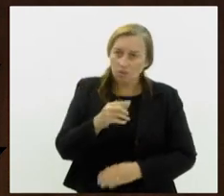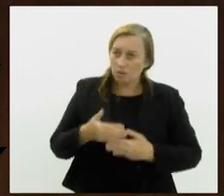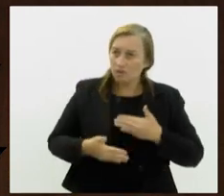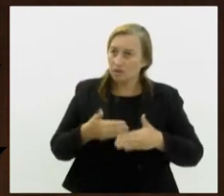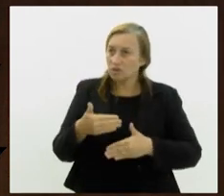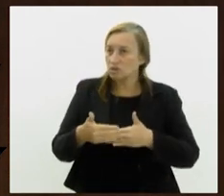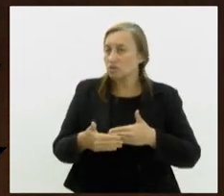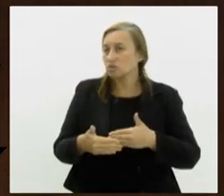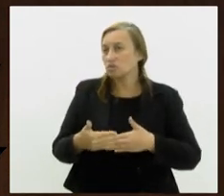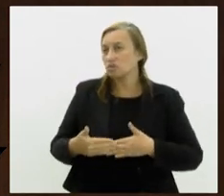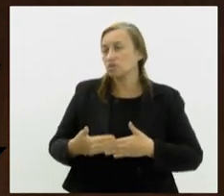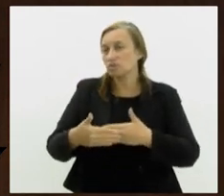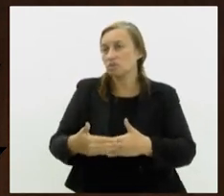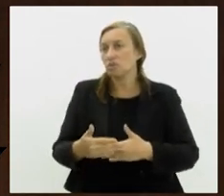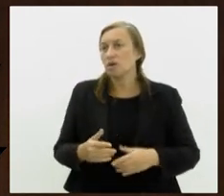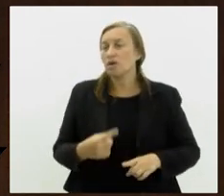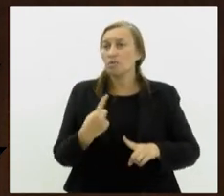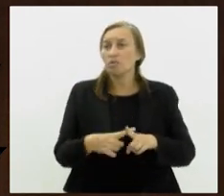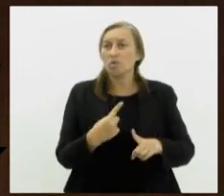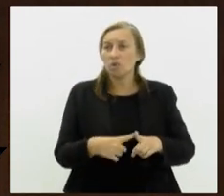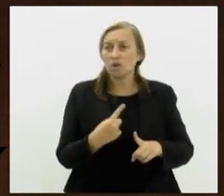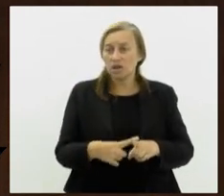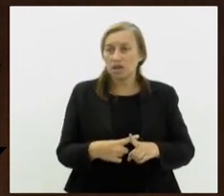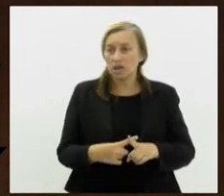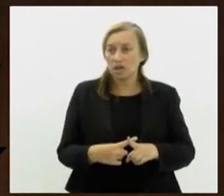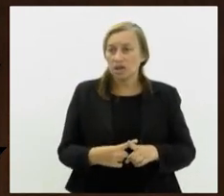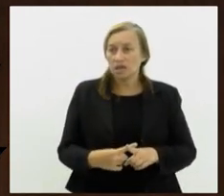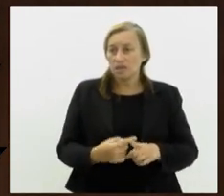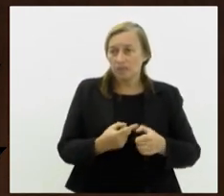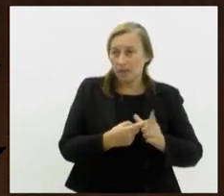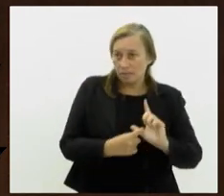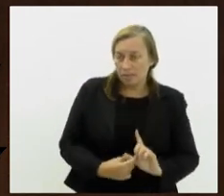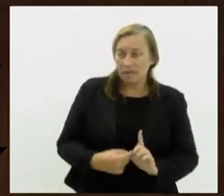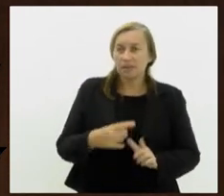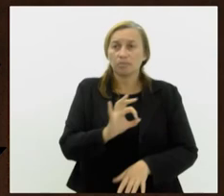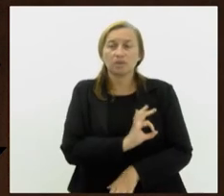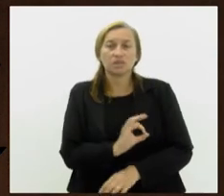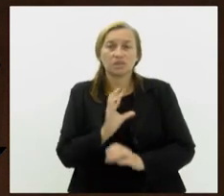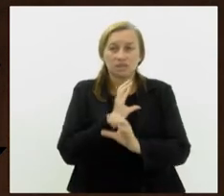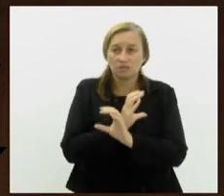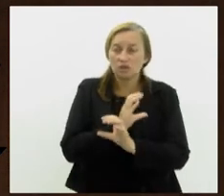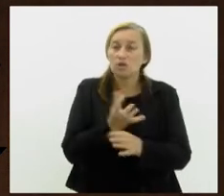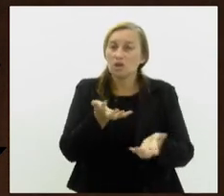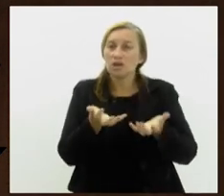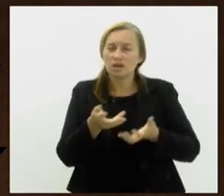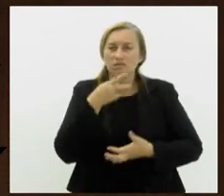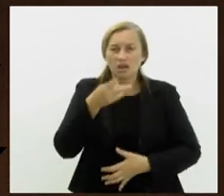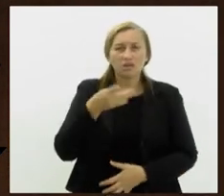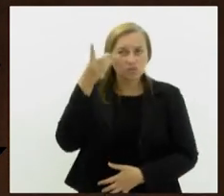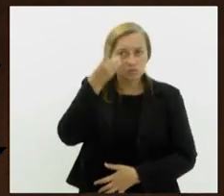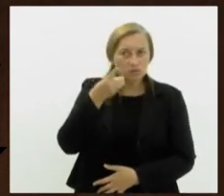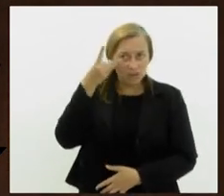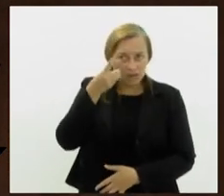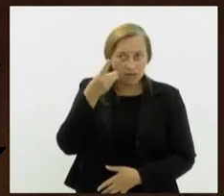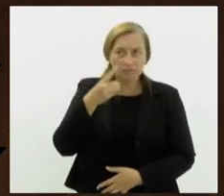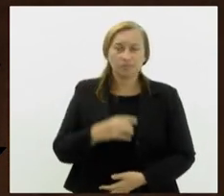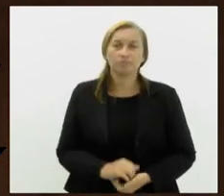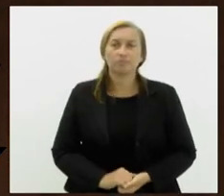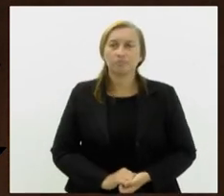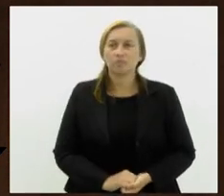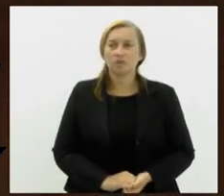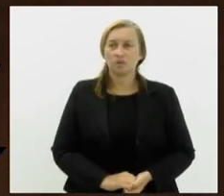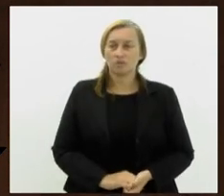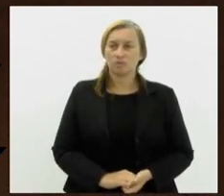é porque ela está subordinada à Polícia Civil. Quero dizer aos deputados, né,